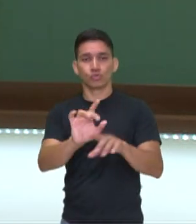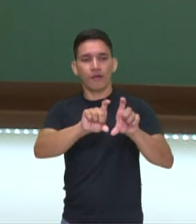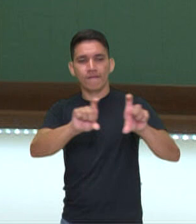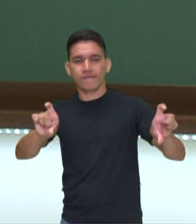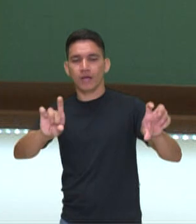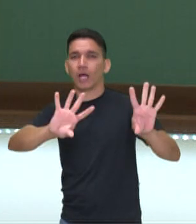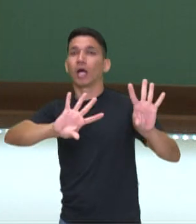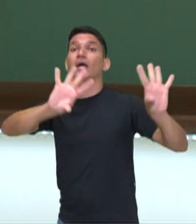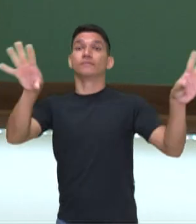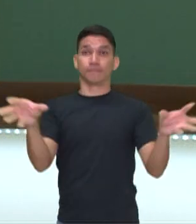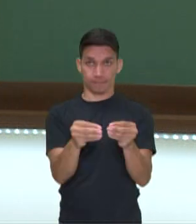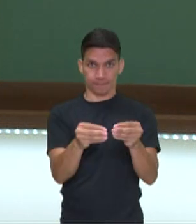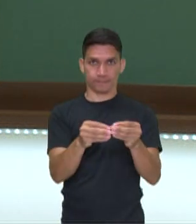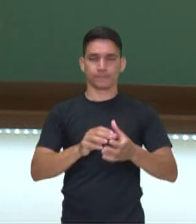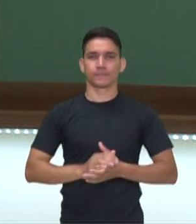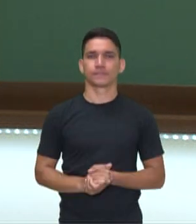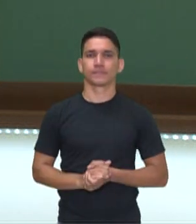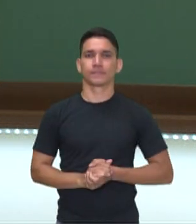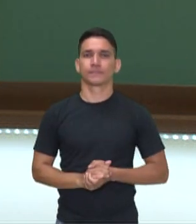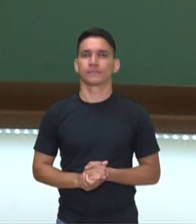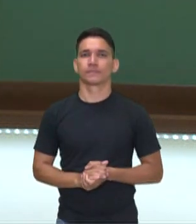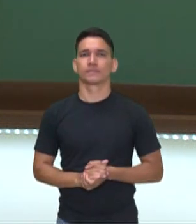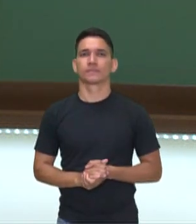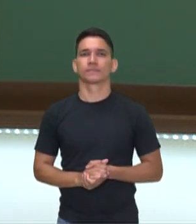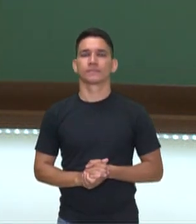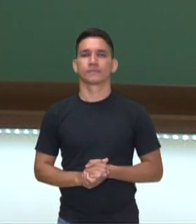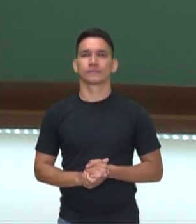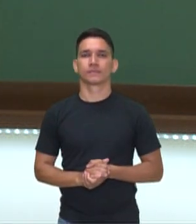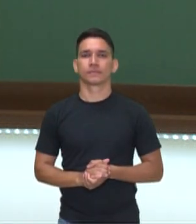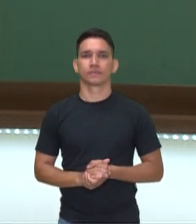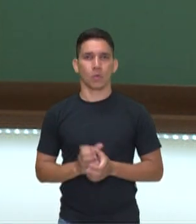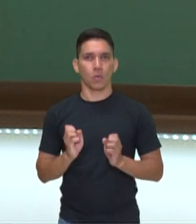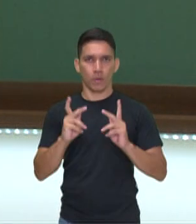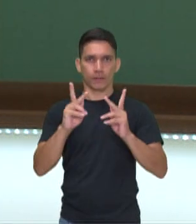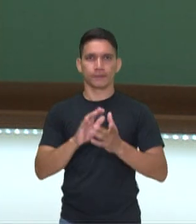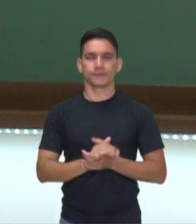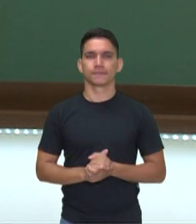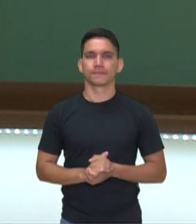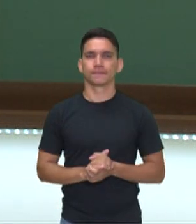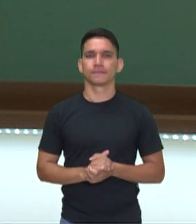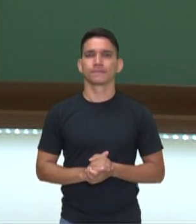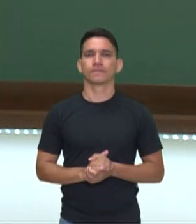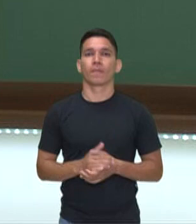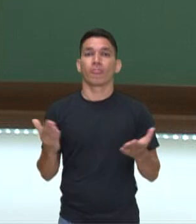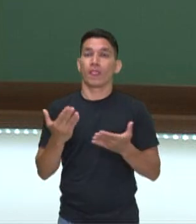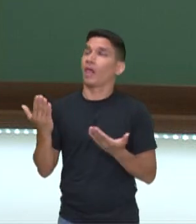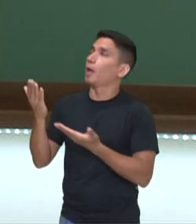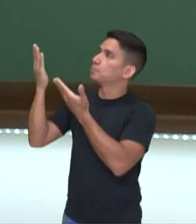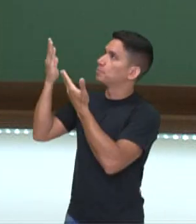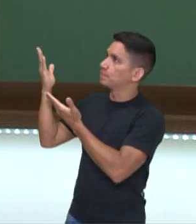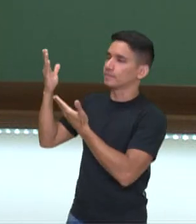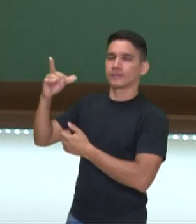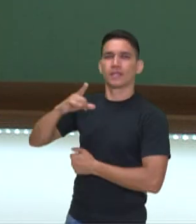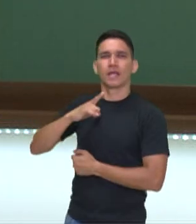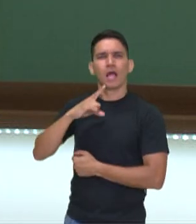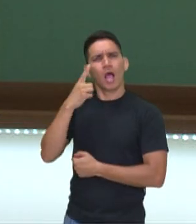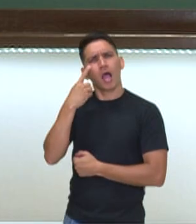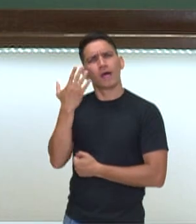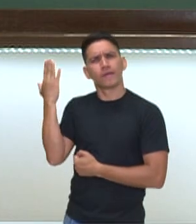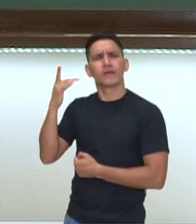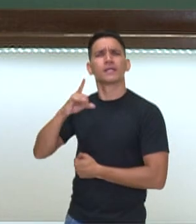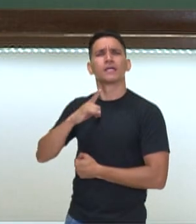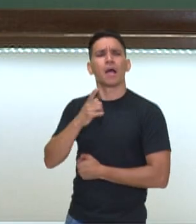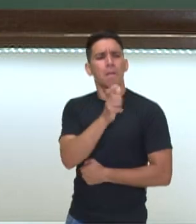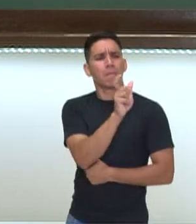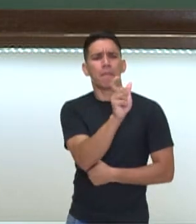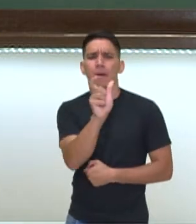Consequentemente, em conclusão ou consequente, certo? Nesse caso, quando a gente trabalha com as linking